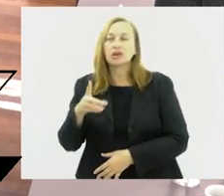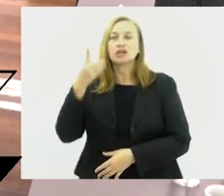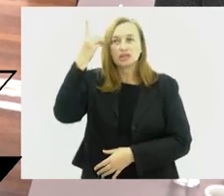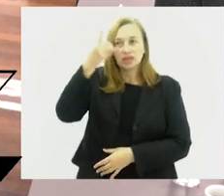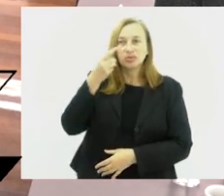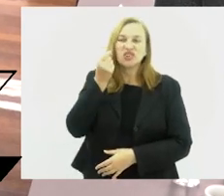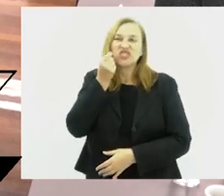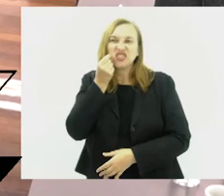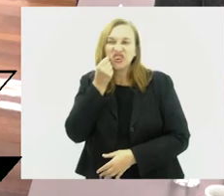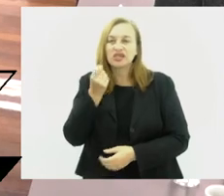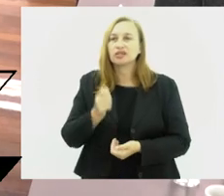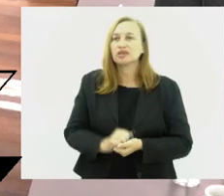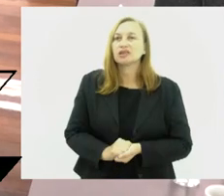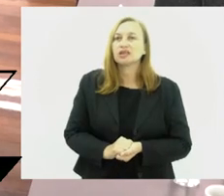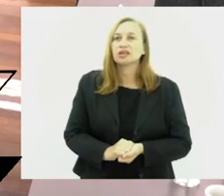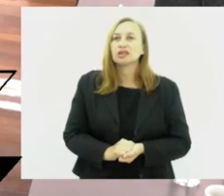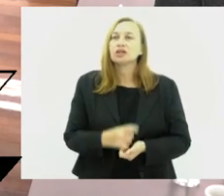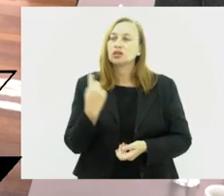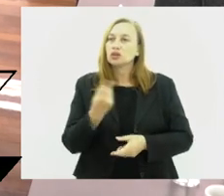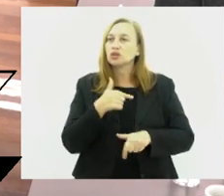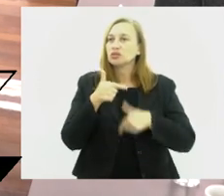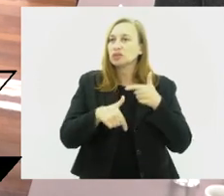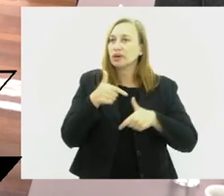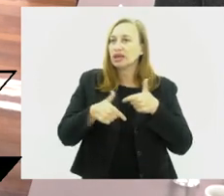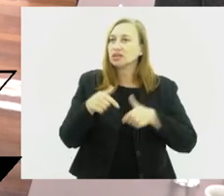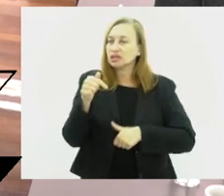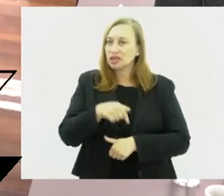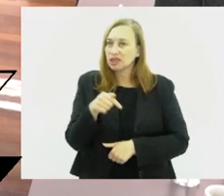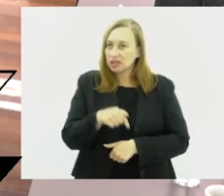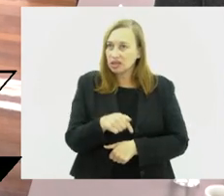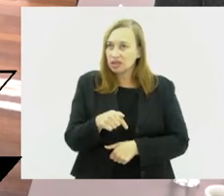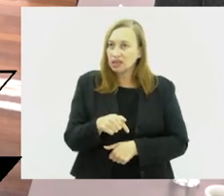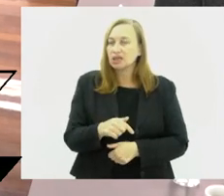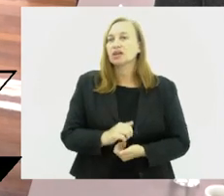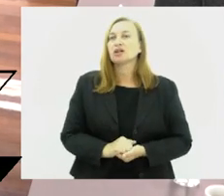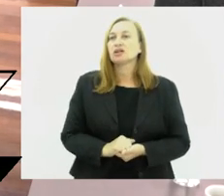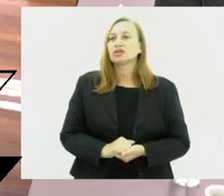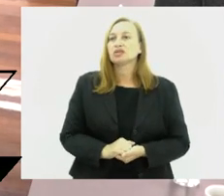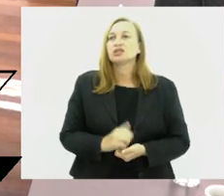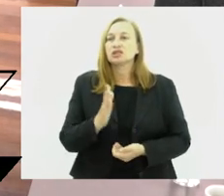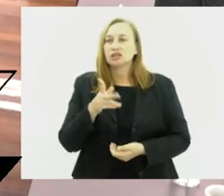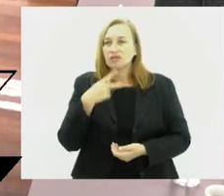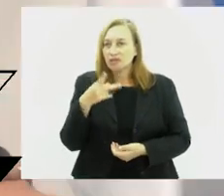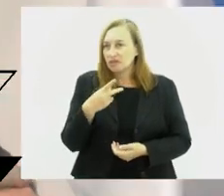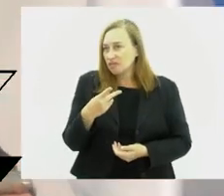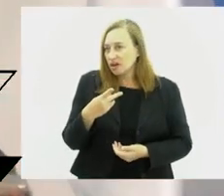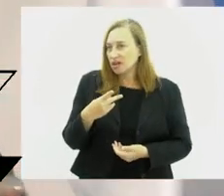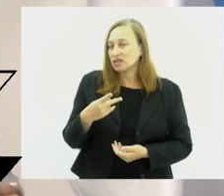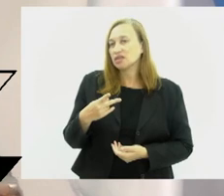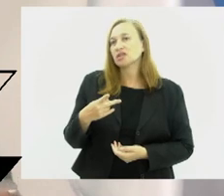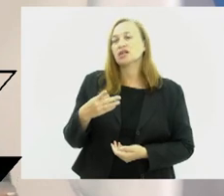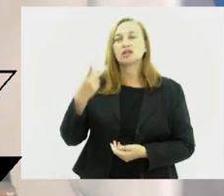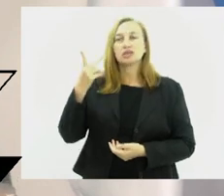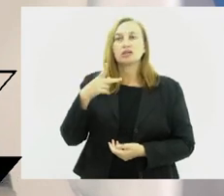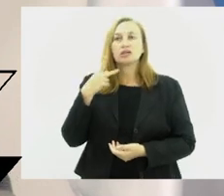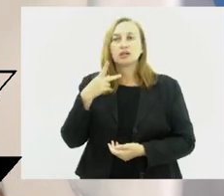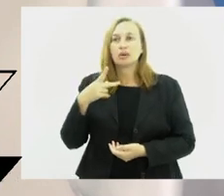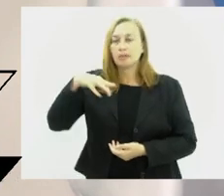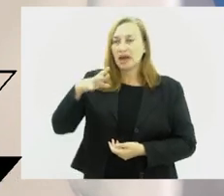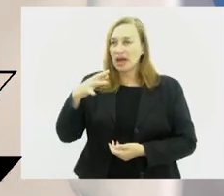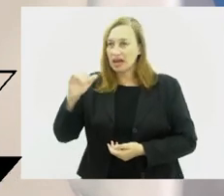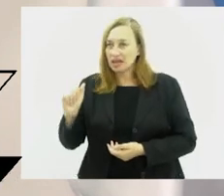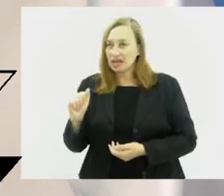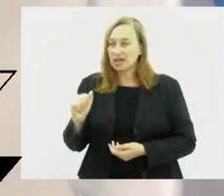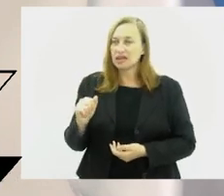deputado Ratinho, que a gente está trabalhando aqui, conforme até mensurado aqui na fala da doutora Maria Fernanda, em cima